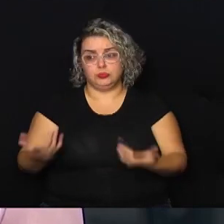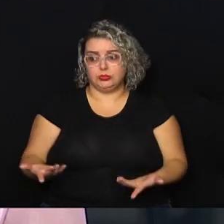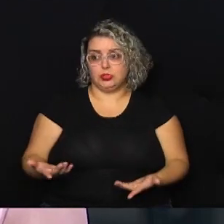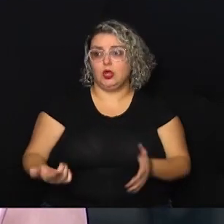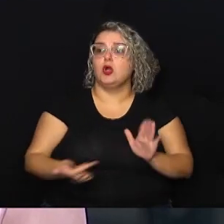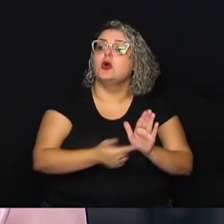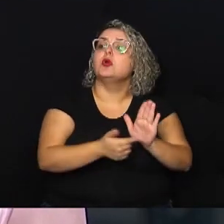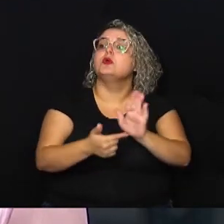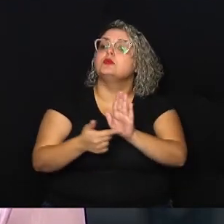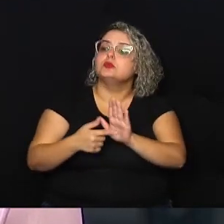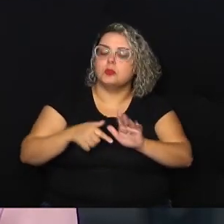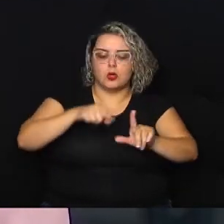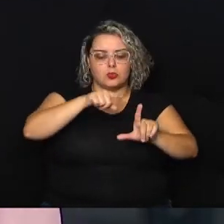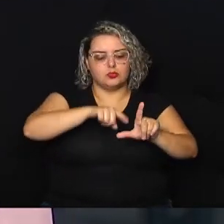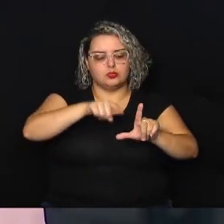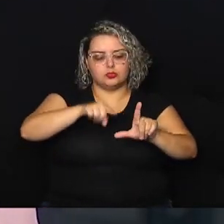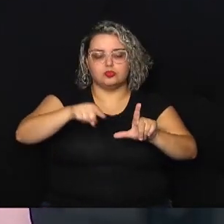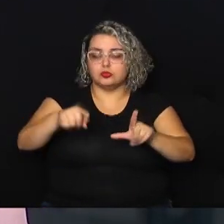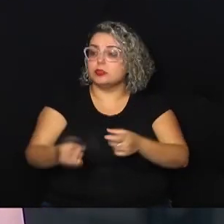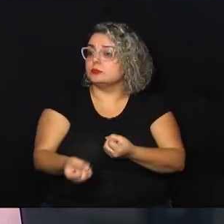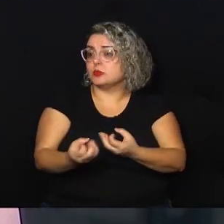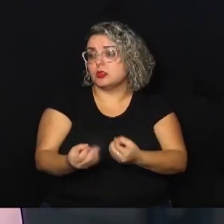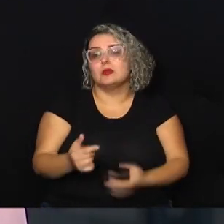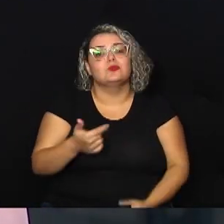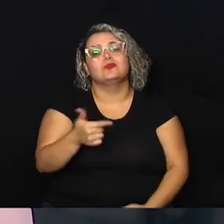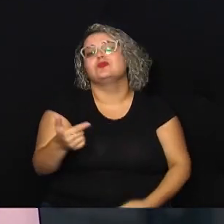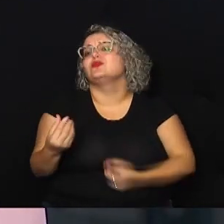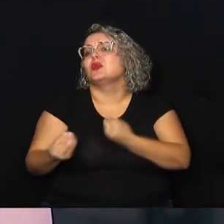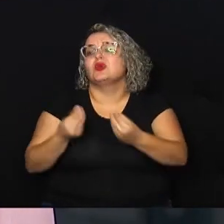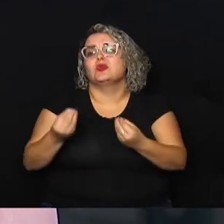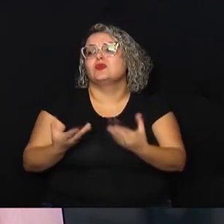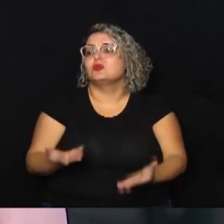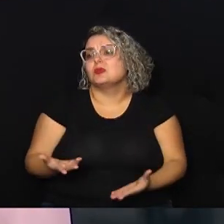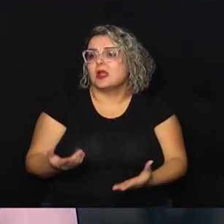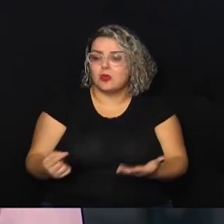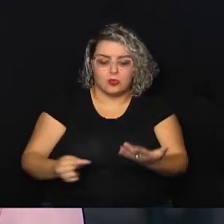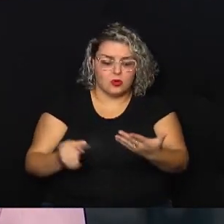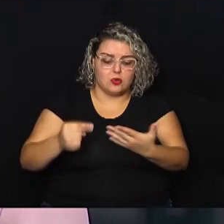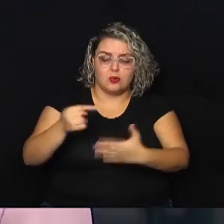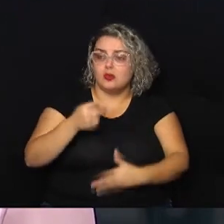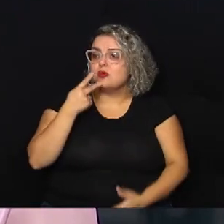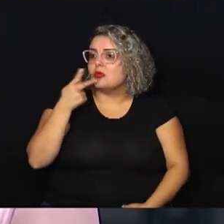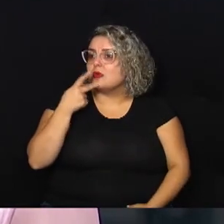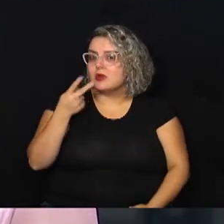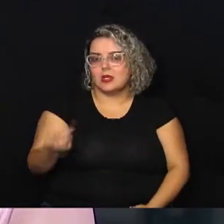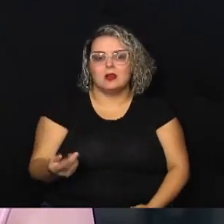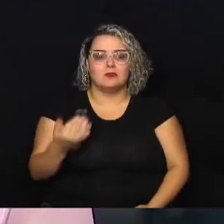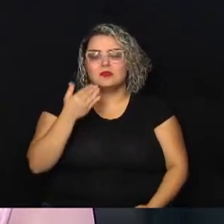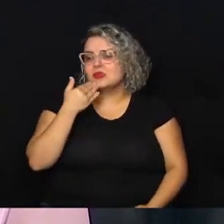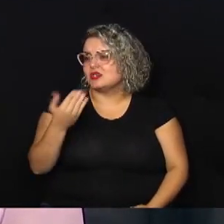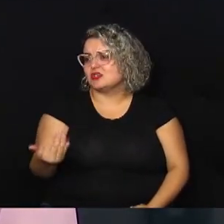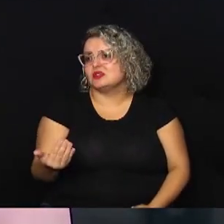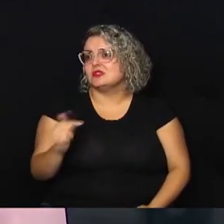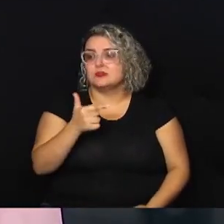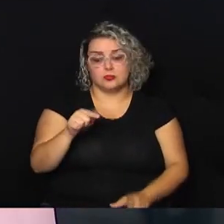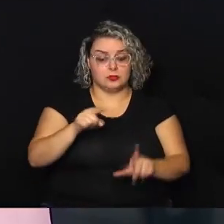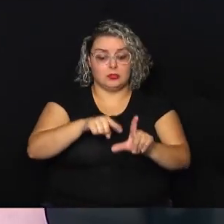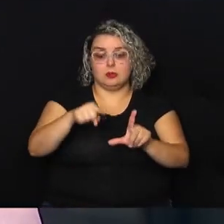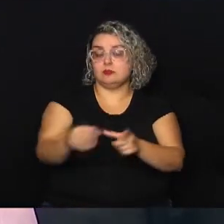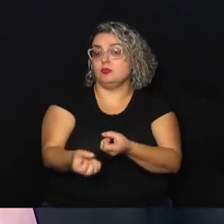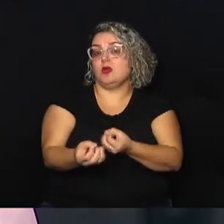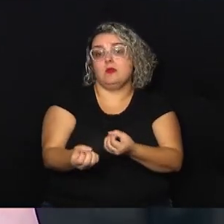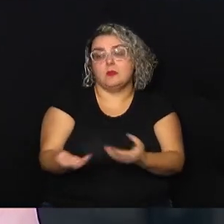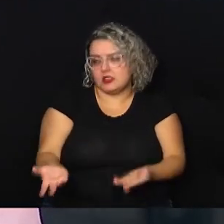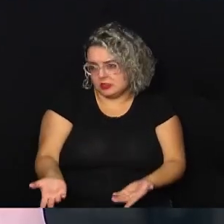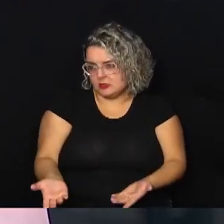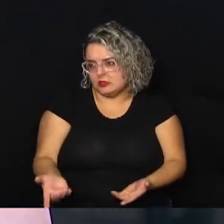Mostrando estatísticas, dados estatísticos. Não tem como a gente apontar demandas sem uma estatística. Então,